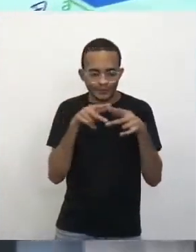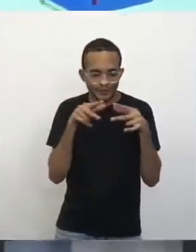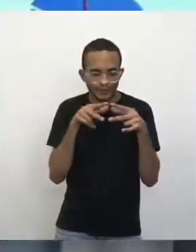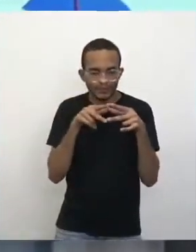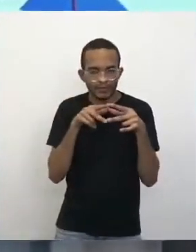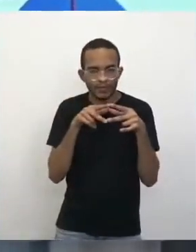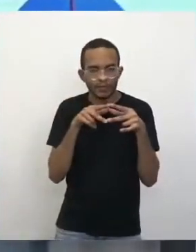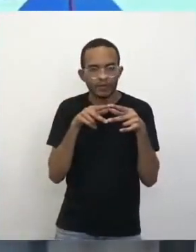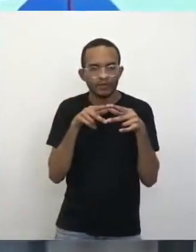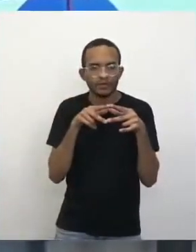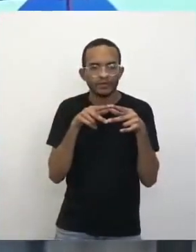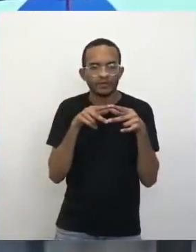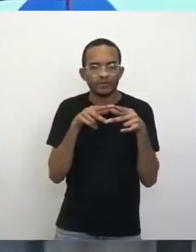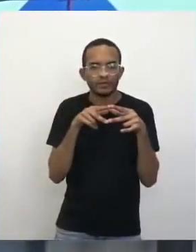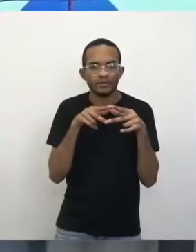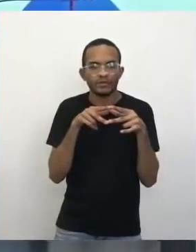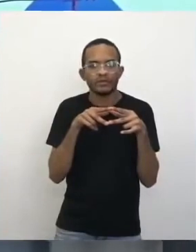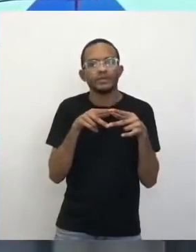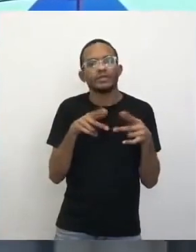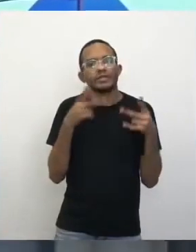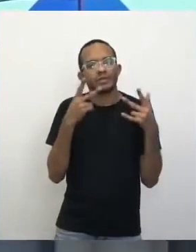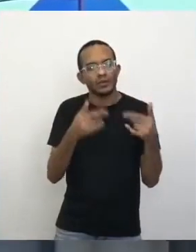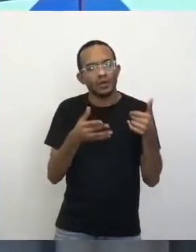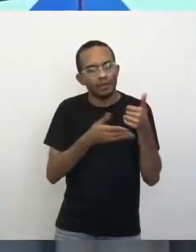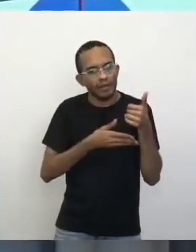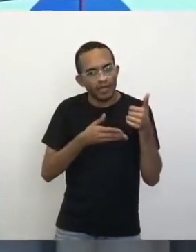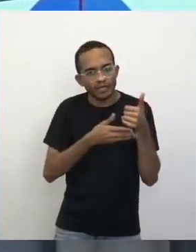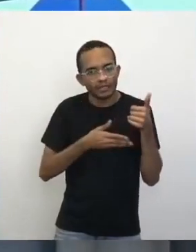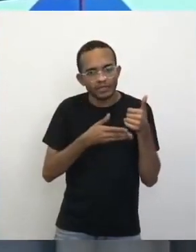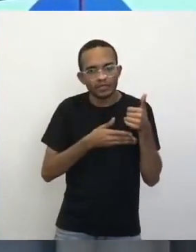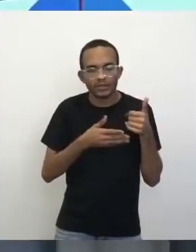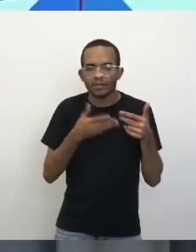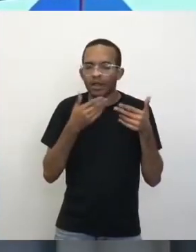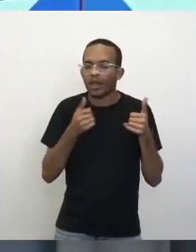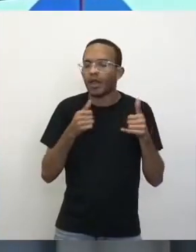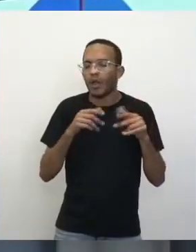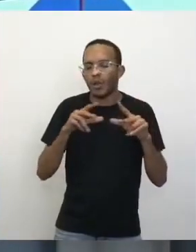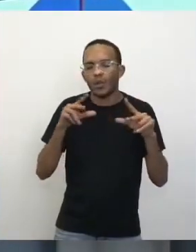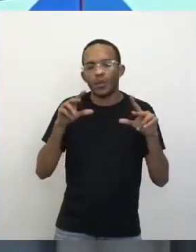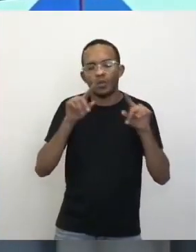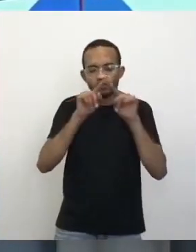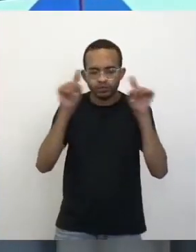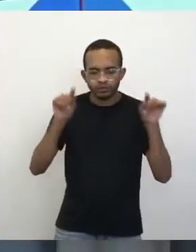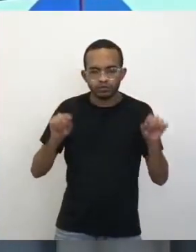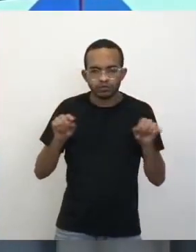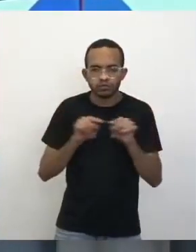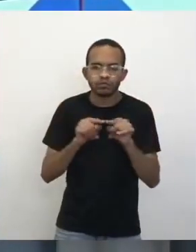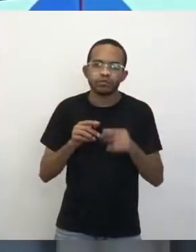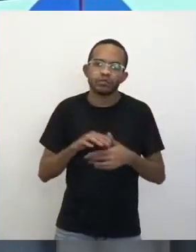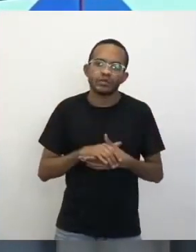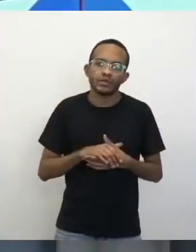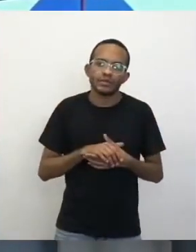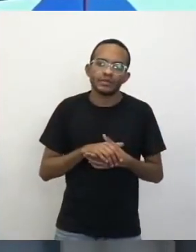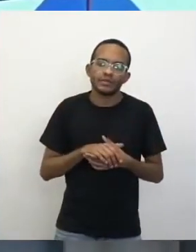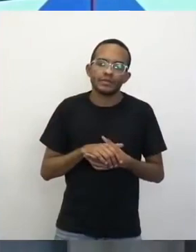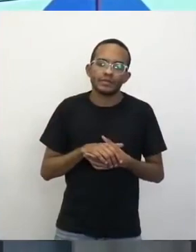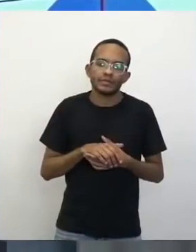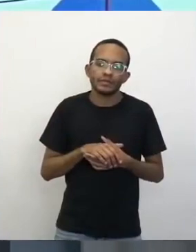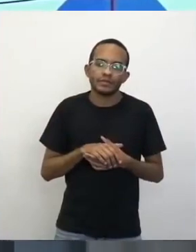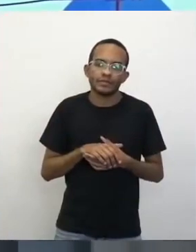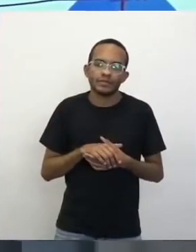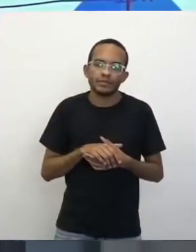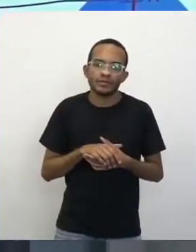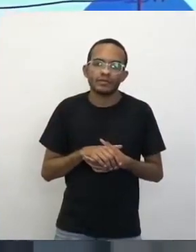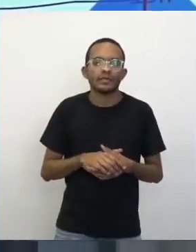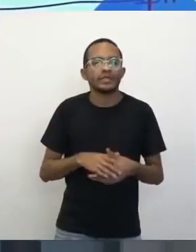pirâmide com a mesma base. Faça com um cubo, que é mais fácil. Essas não são, tá? Mas pegue uma pirâmide